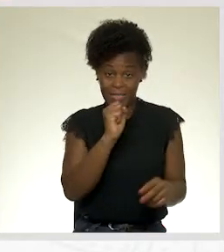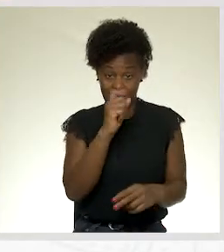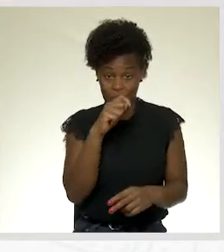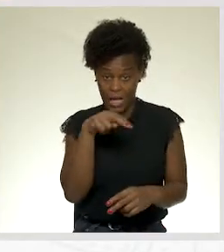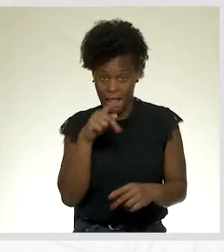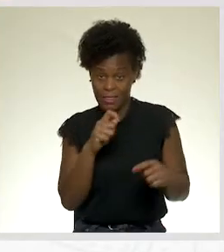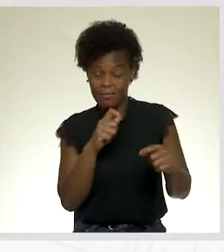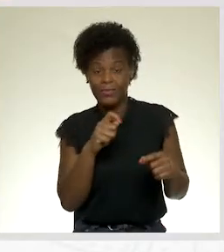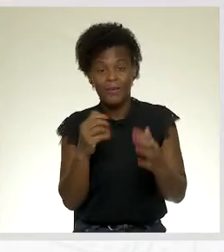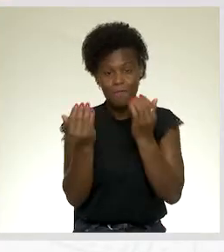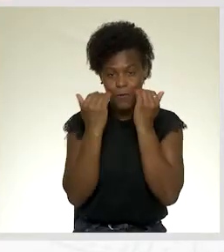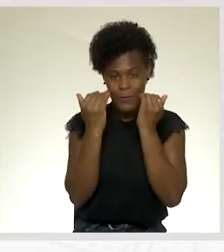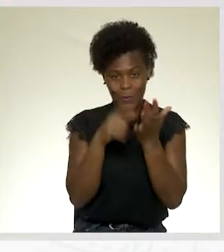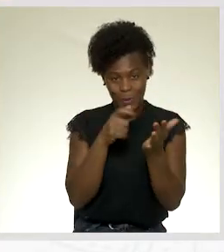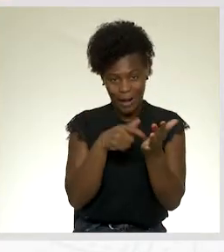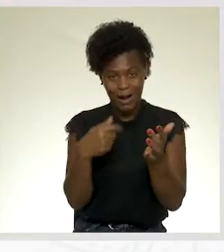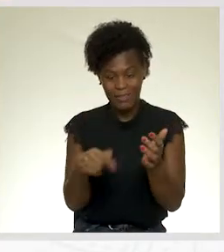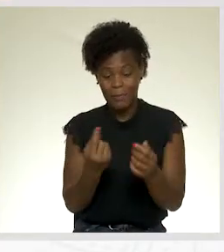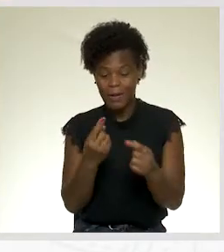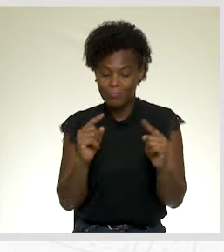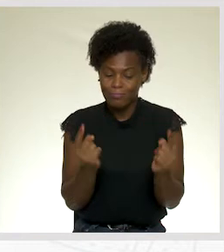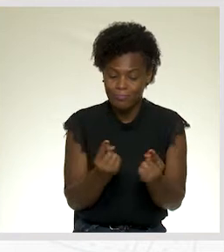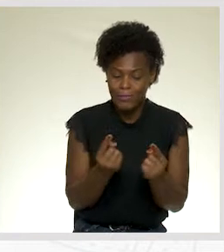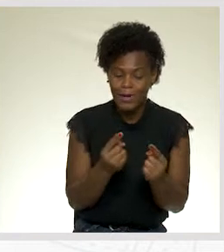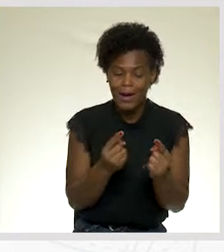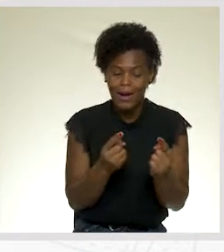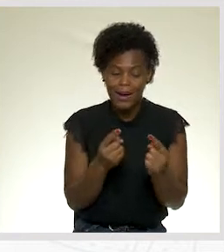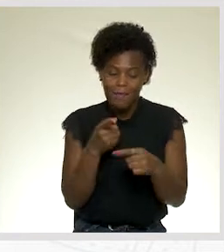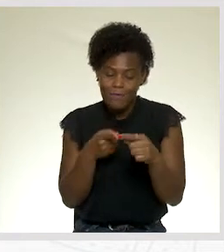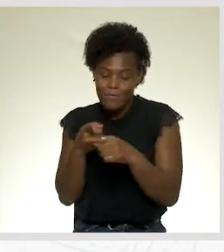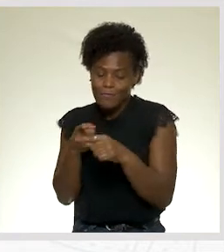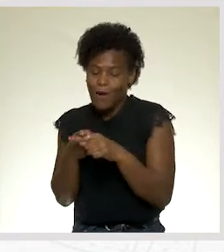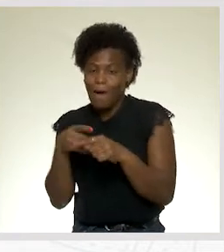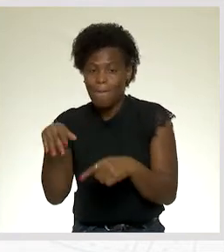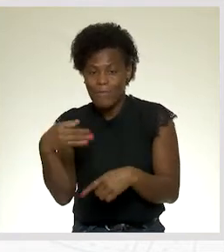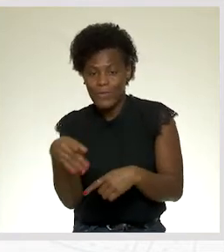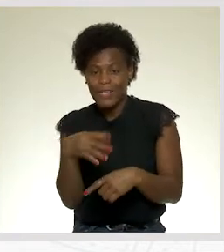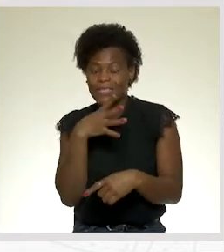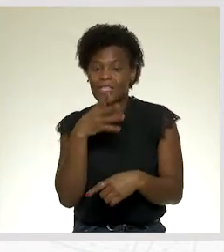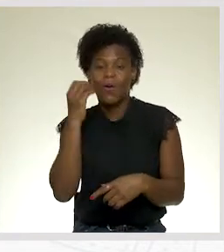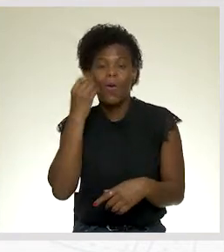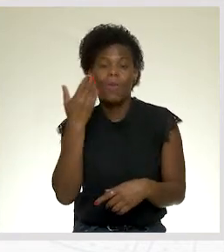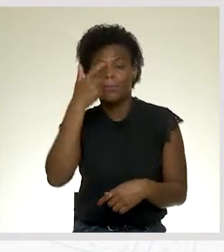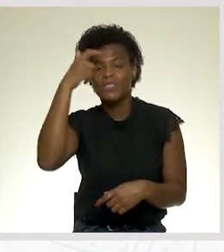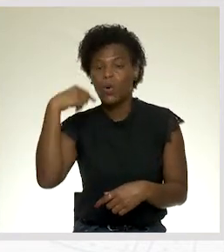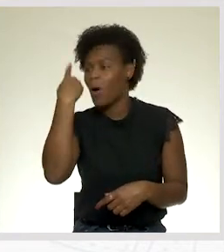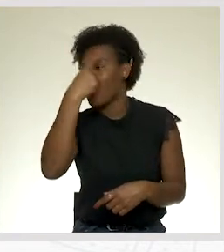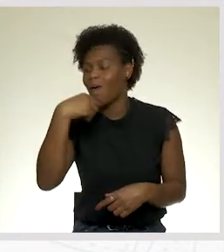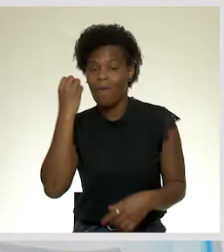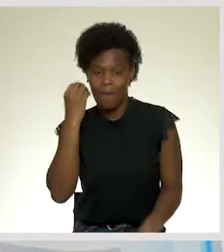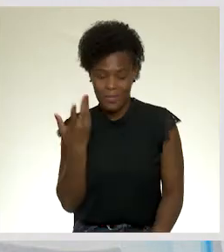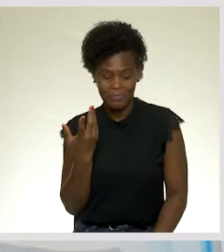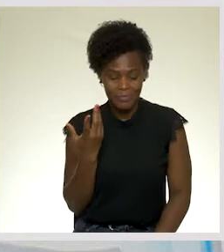tem informação necessária para a síntese das proteínas que vão determinar as características no indivíduo. Ou